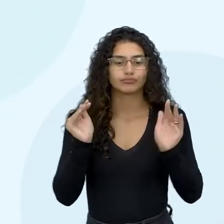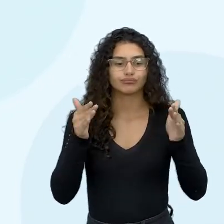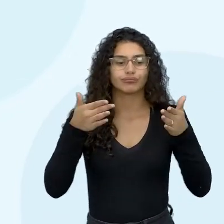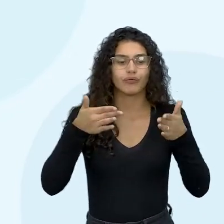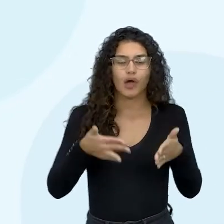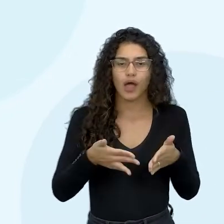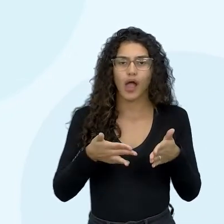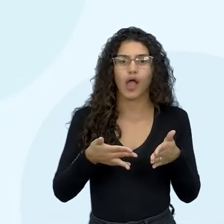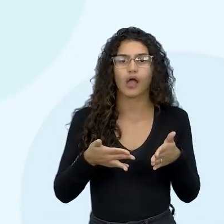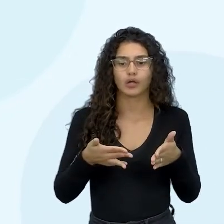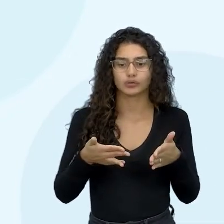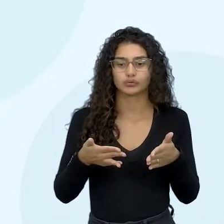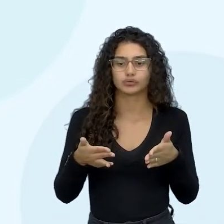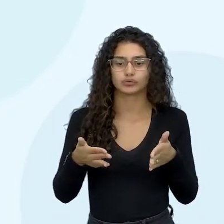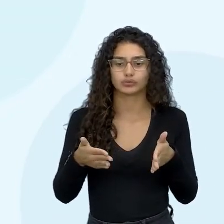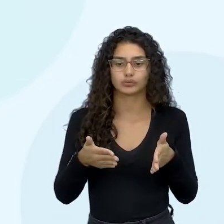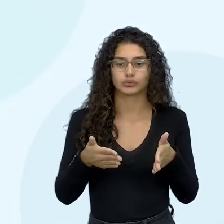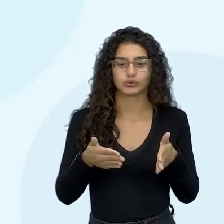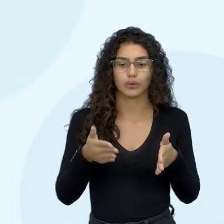focado para